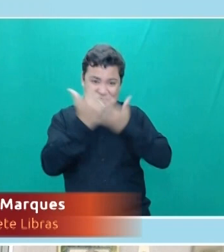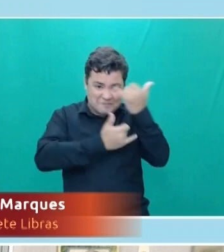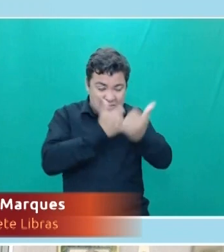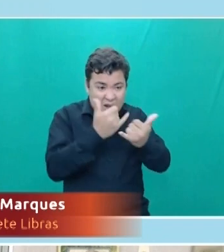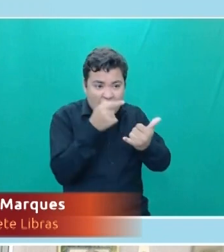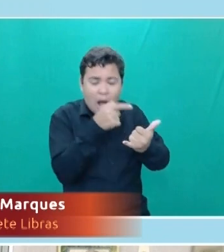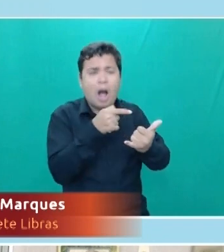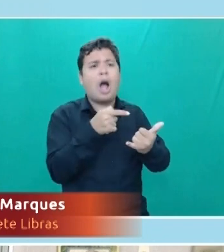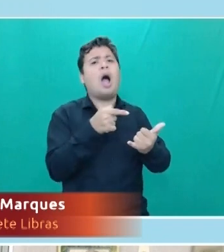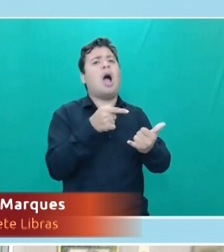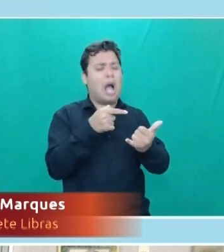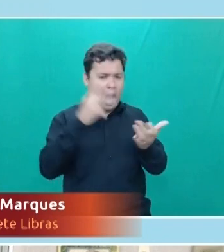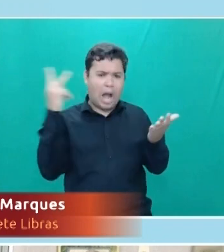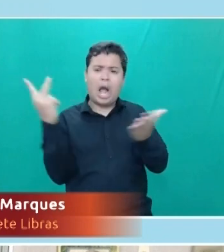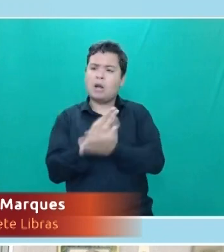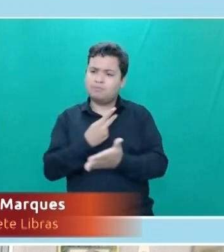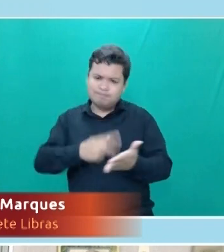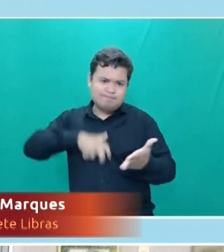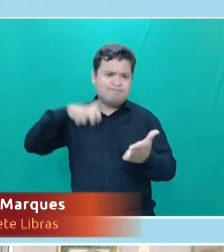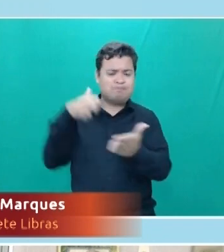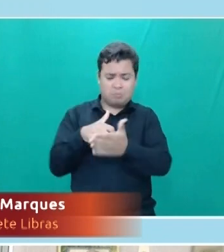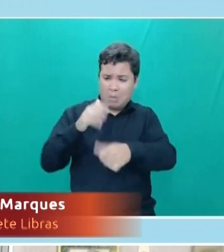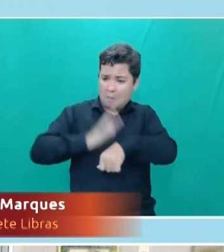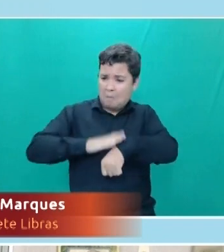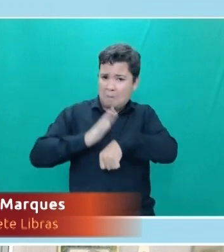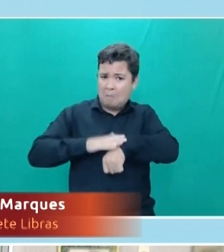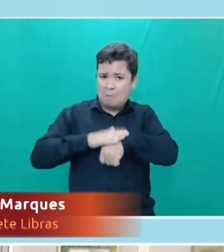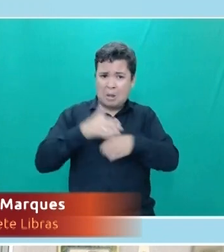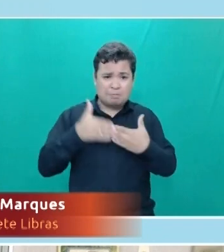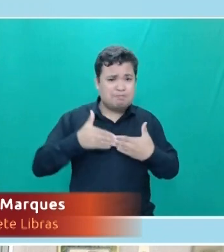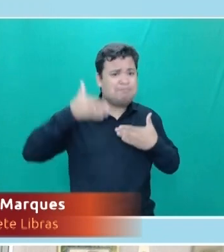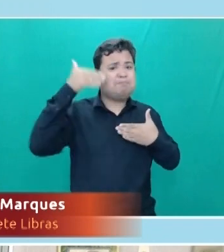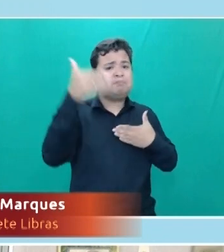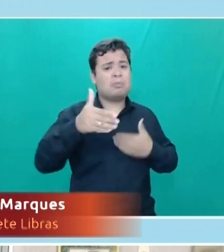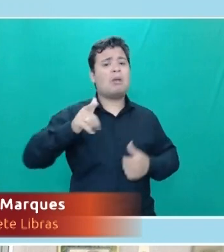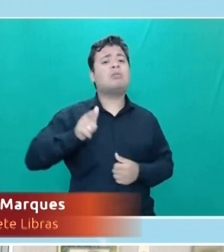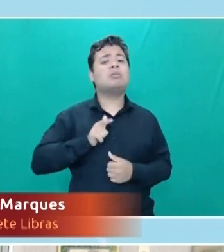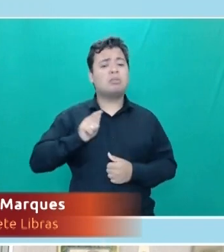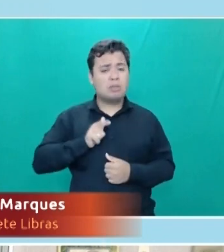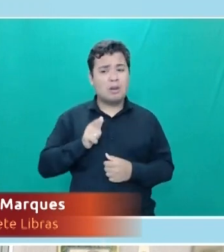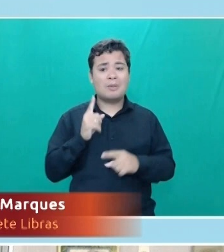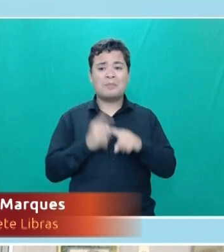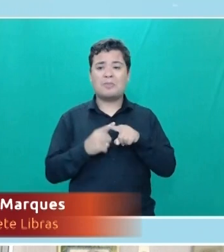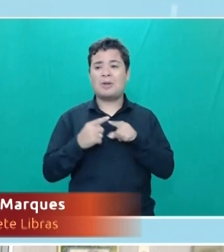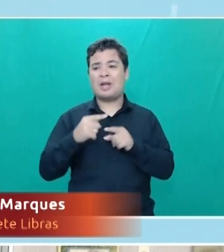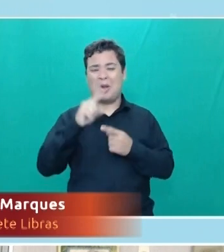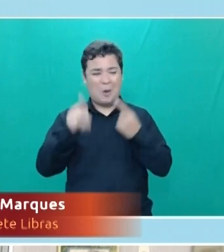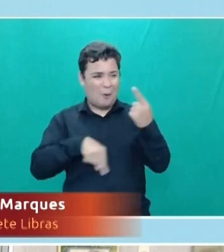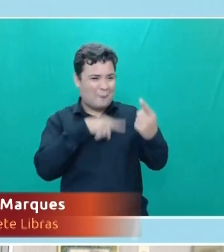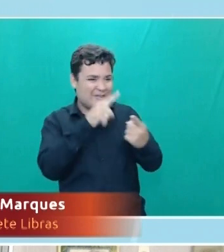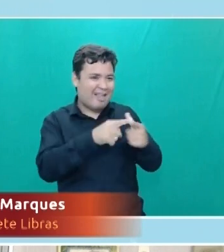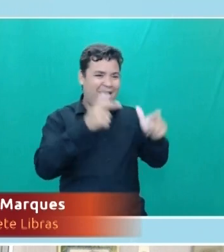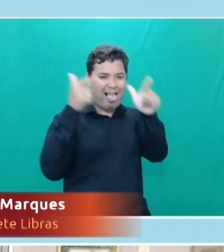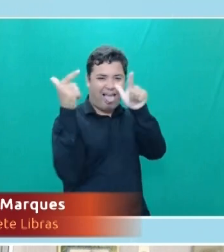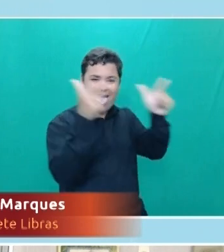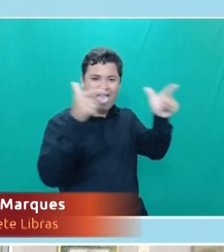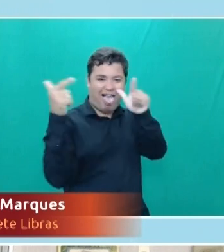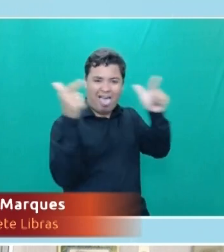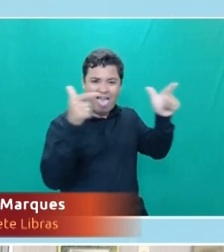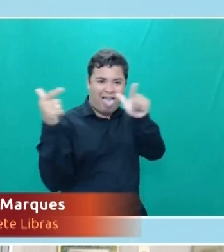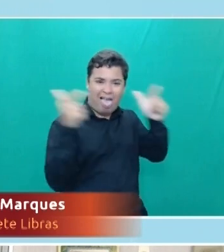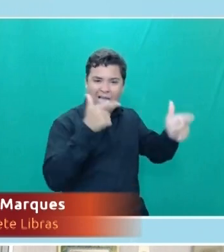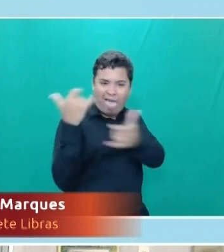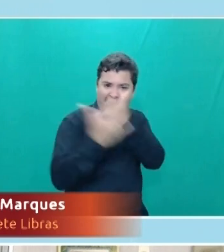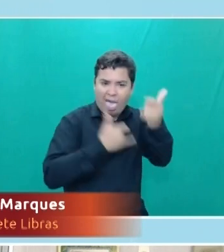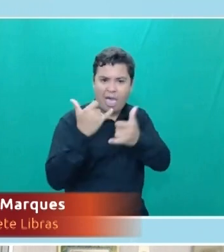de aumento de pena dessas condutas racistas, se ela for praticada com o intuito de descontração, diversão e recreação. Então, a